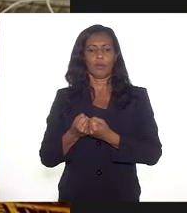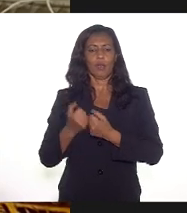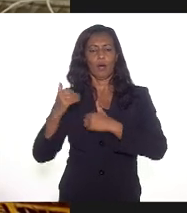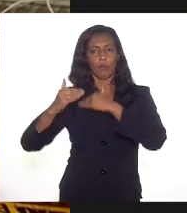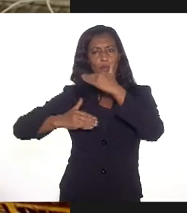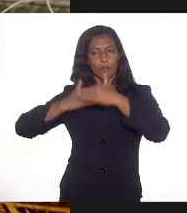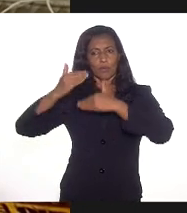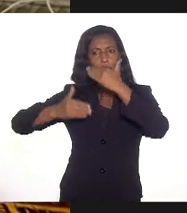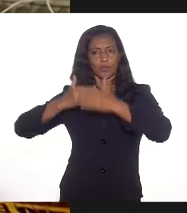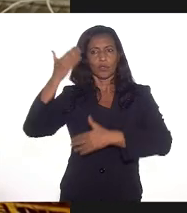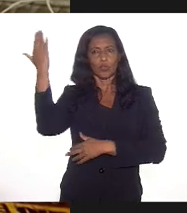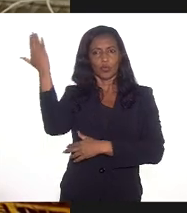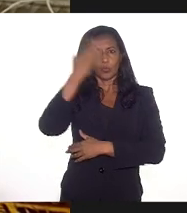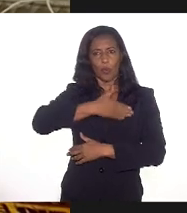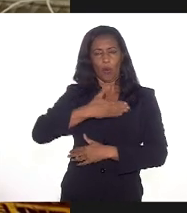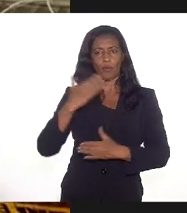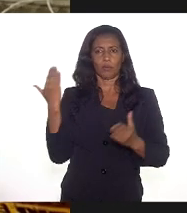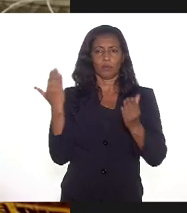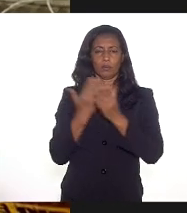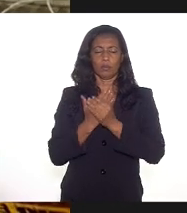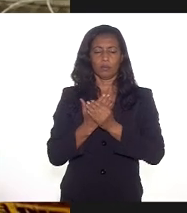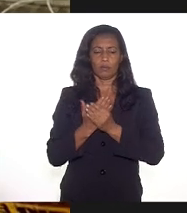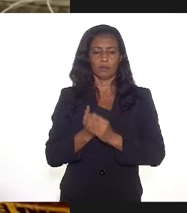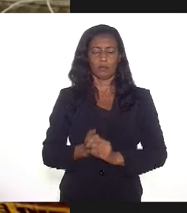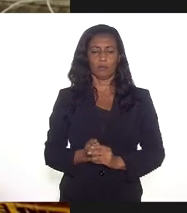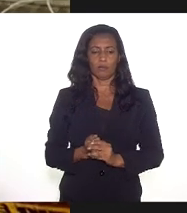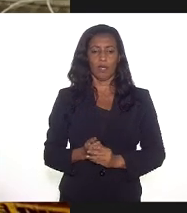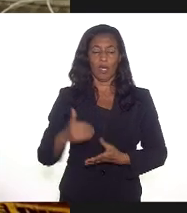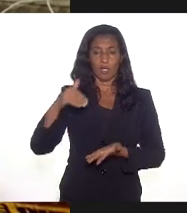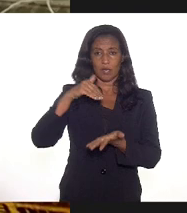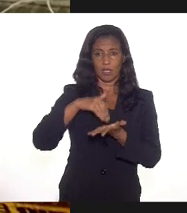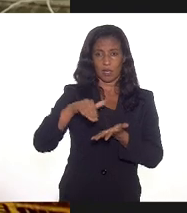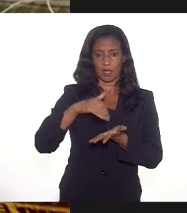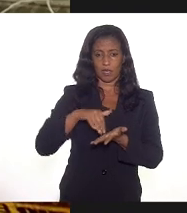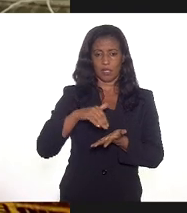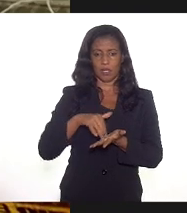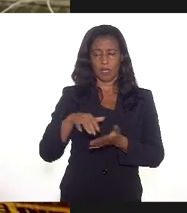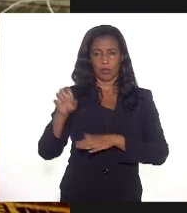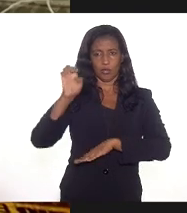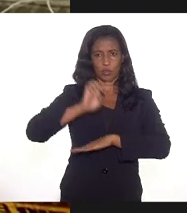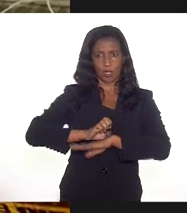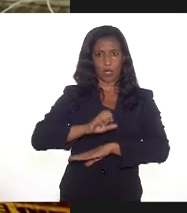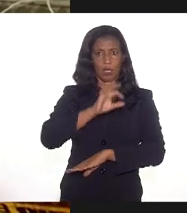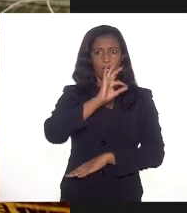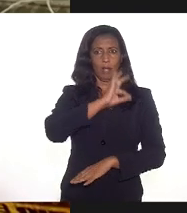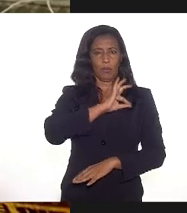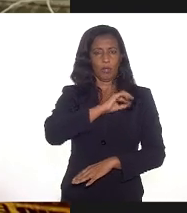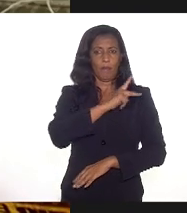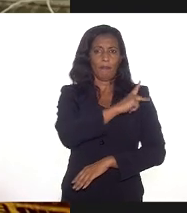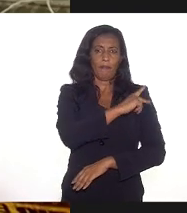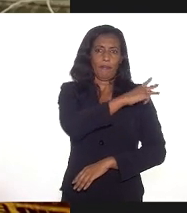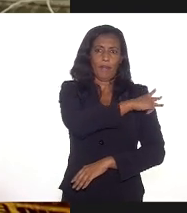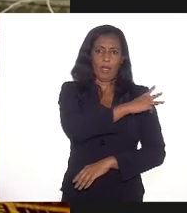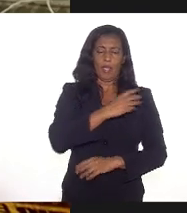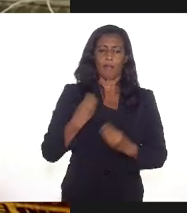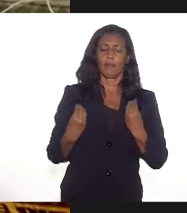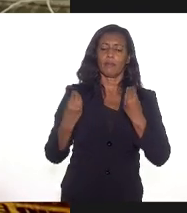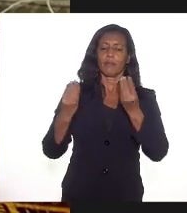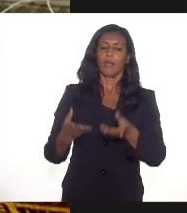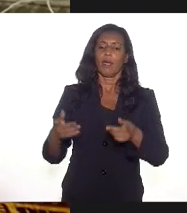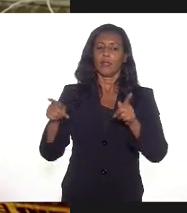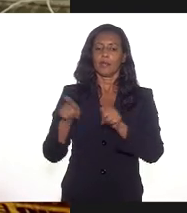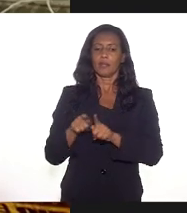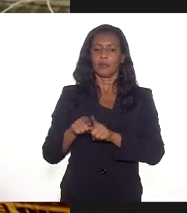de provas judiciais. A Secretaria Estadual da Polícia Militar solicita que